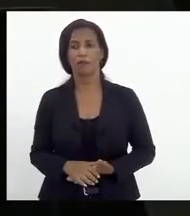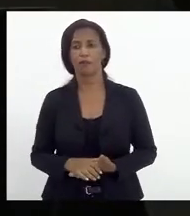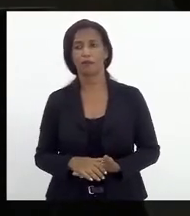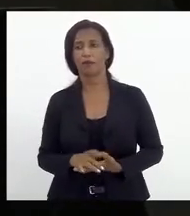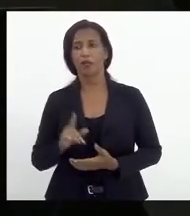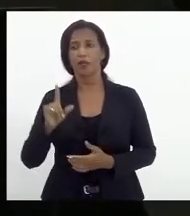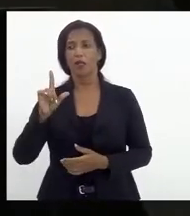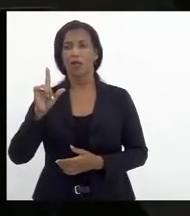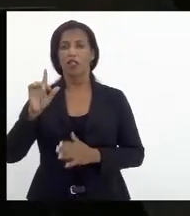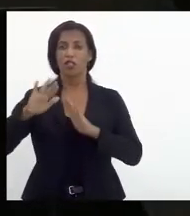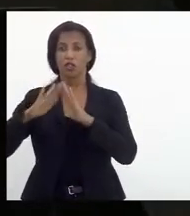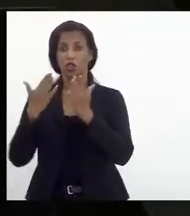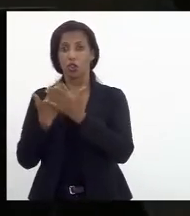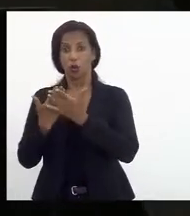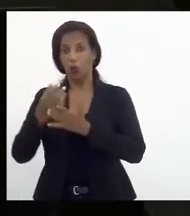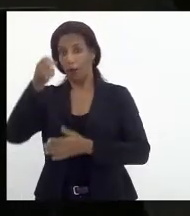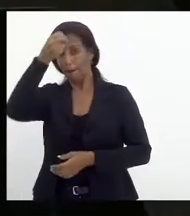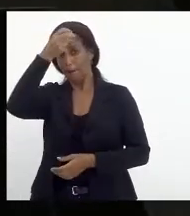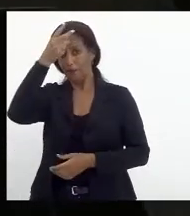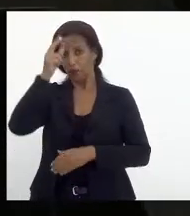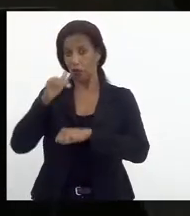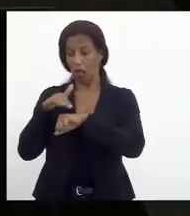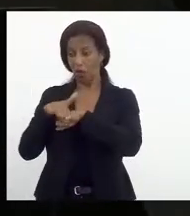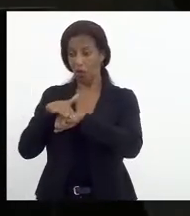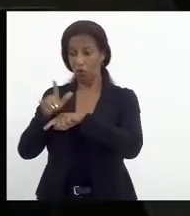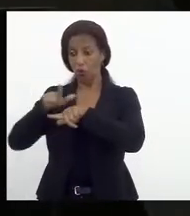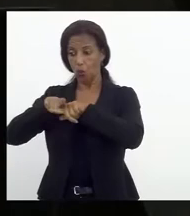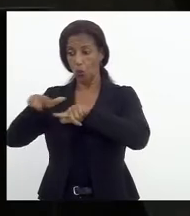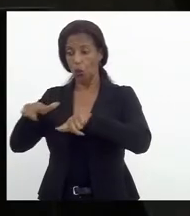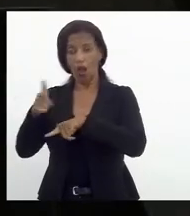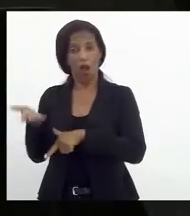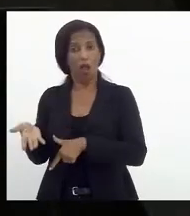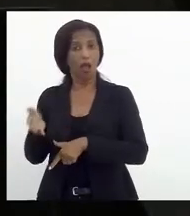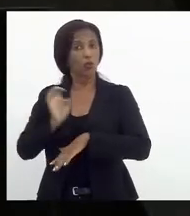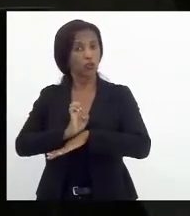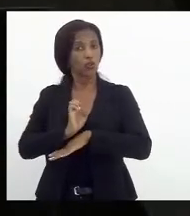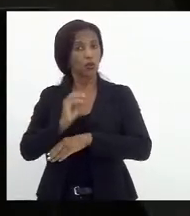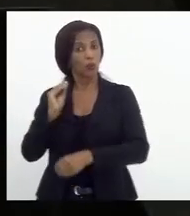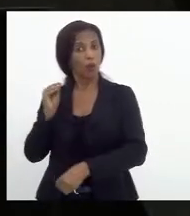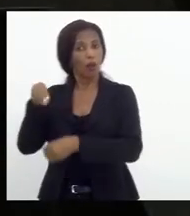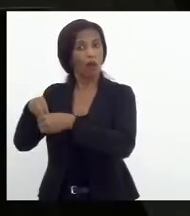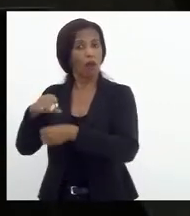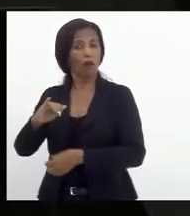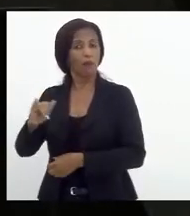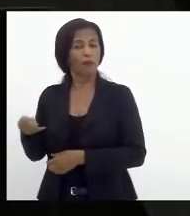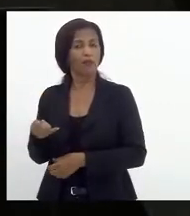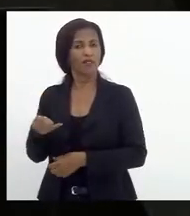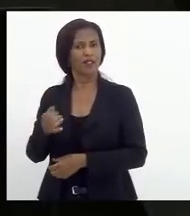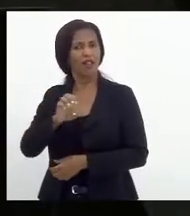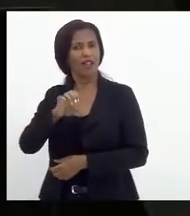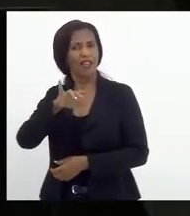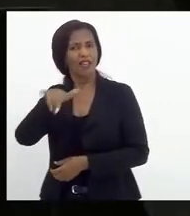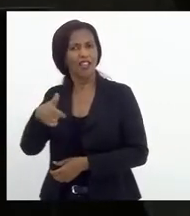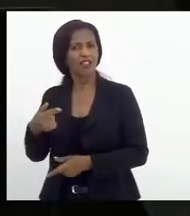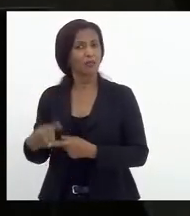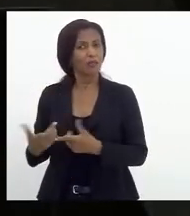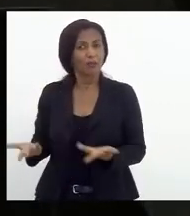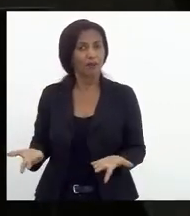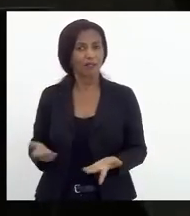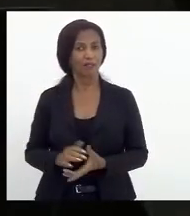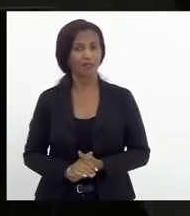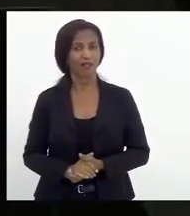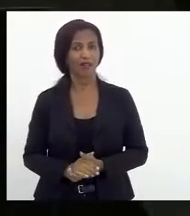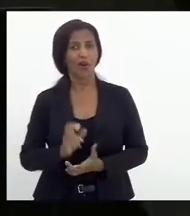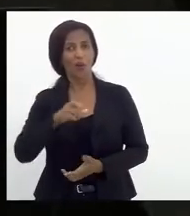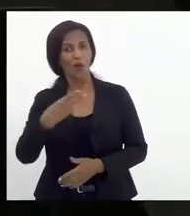Escolas municipais que à noite ficam ociosas e ali à noite o Estado pode implementar uma educação de jovens e adultos, por que não? Ou